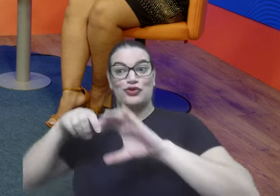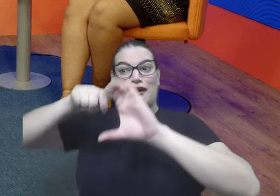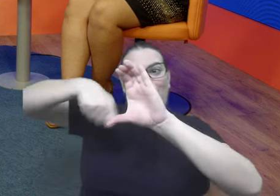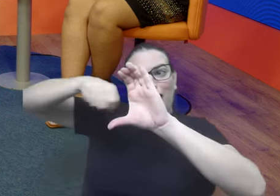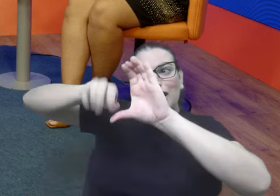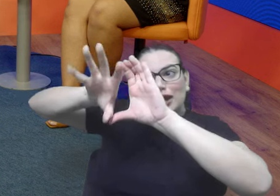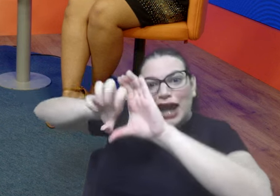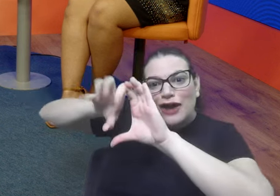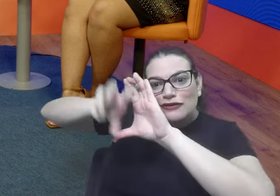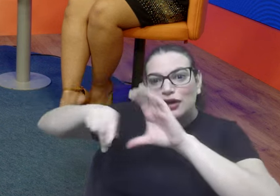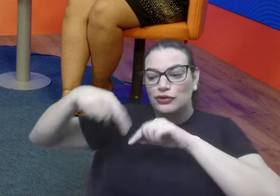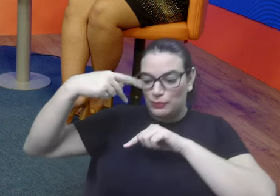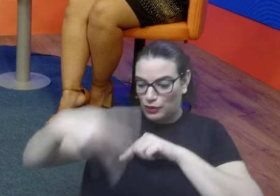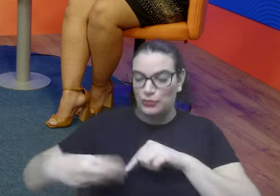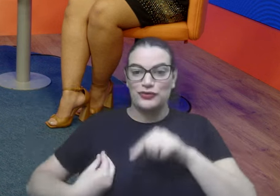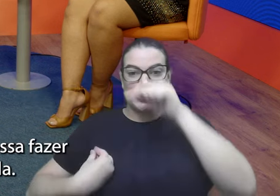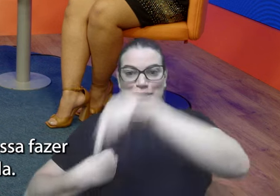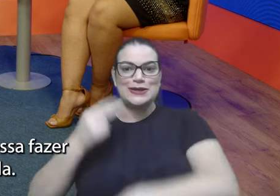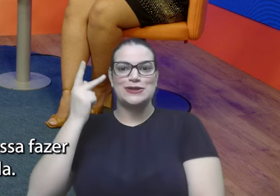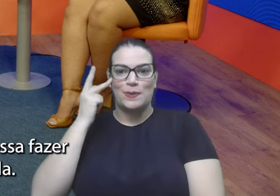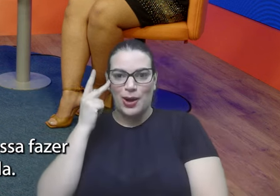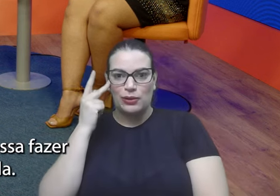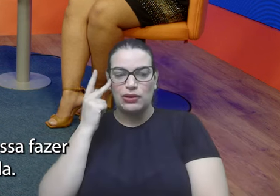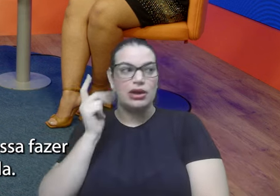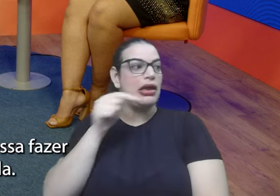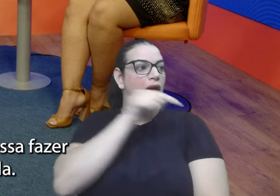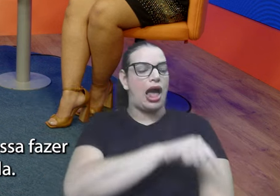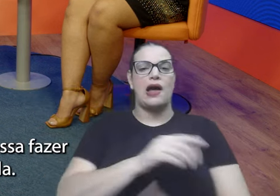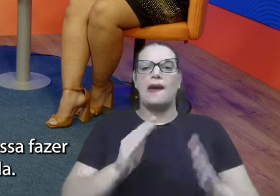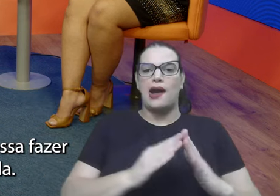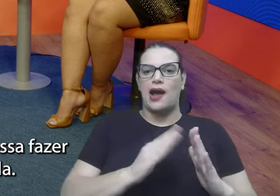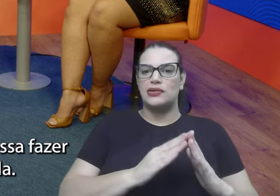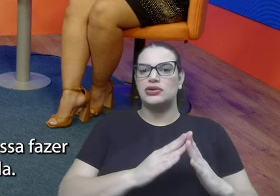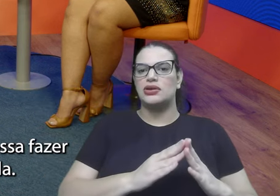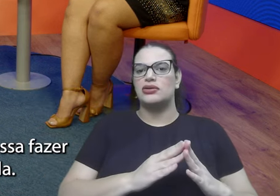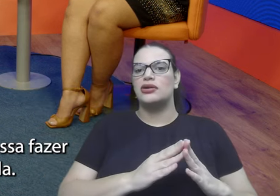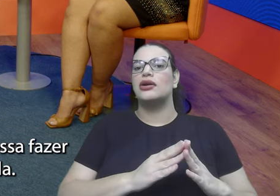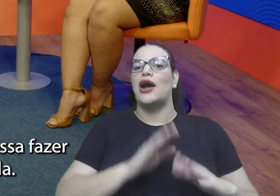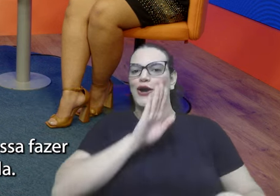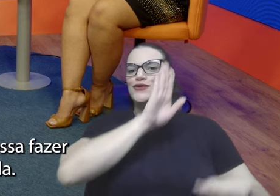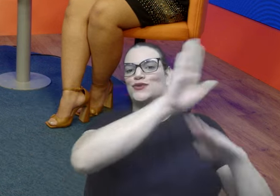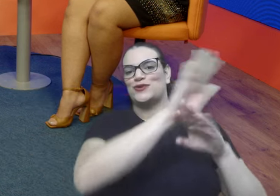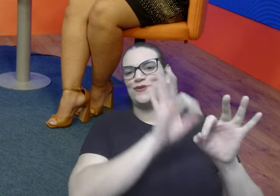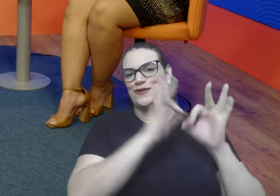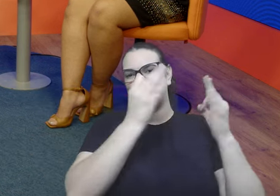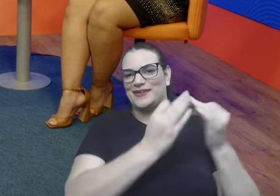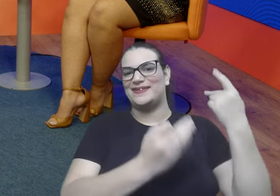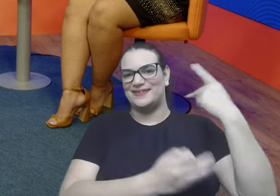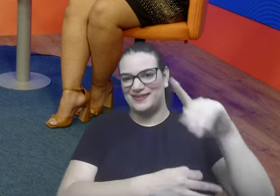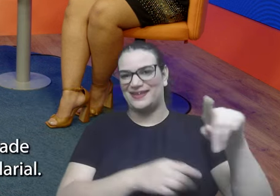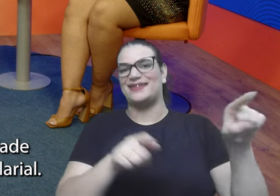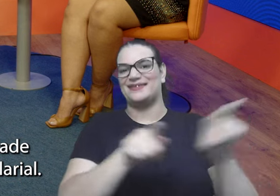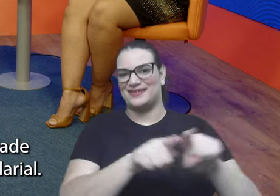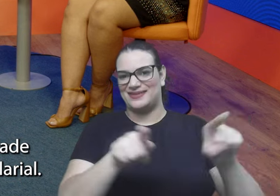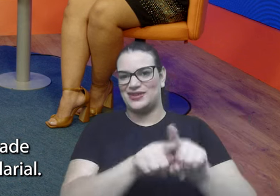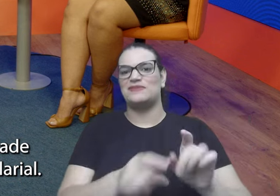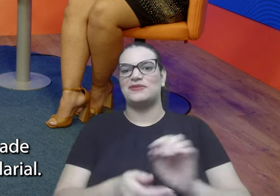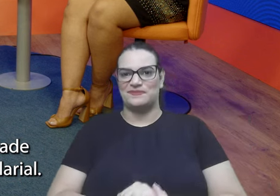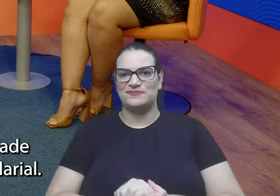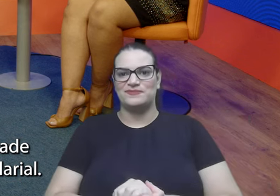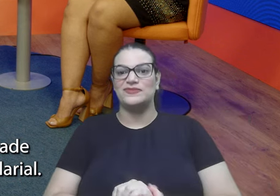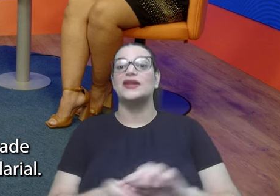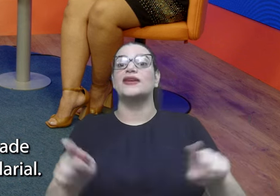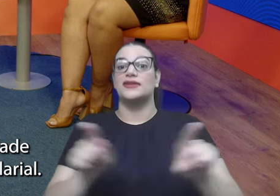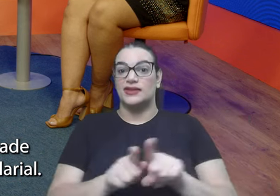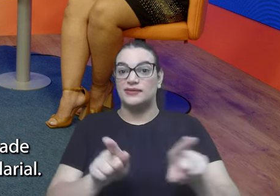tá aqui num estúdio tá aqui em São Paulo mas que essa mulher também possa fazer a diferença lá na família dela exatamente né e possa ter